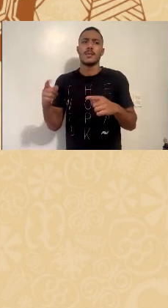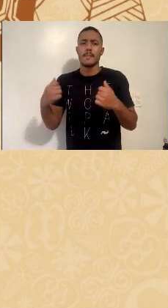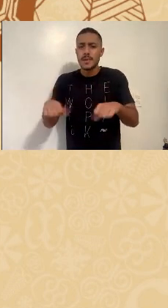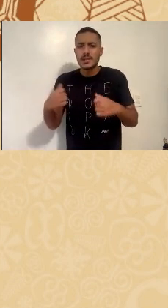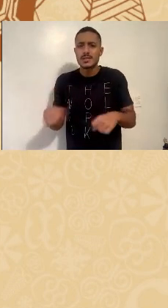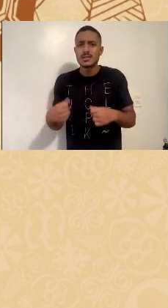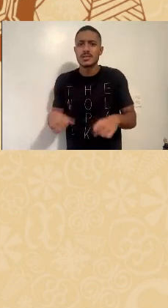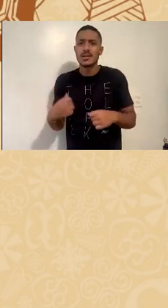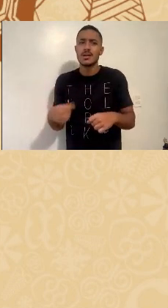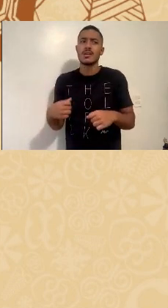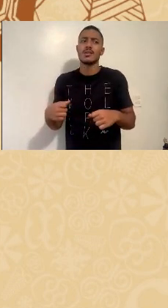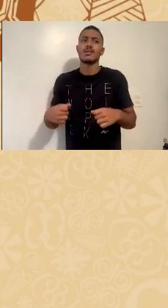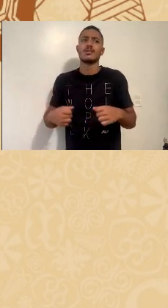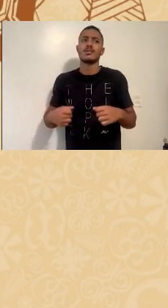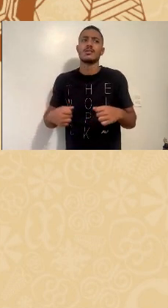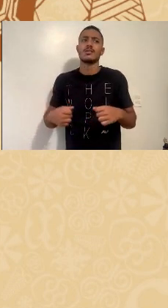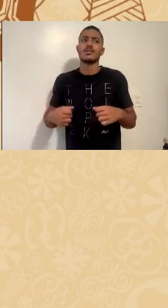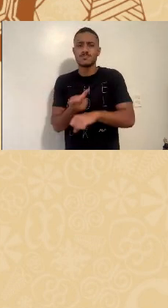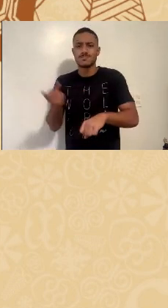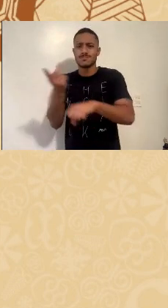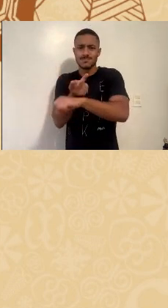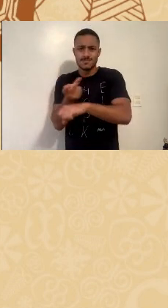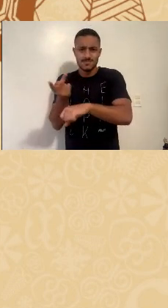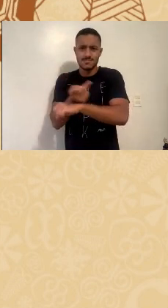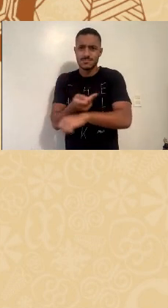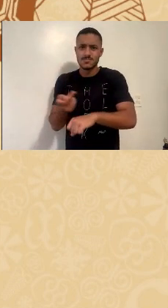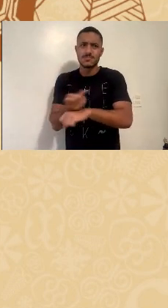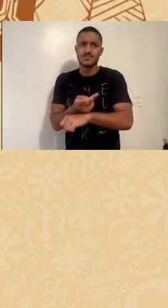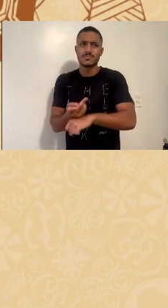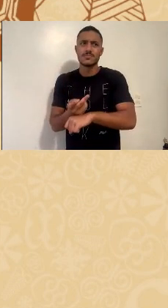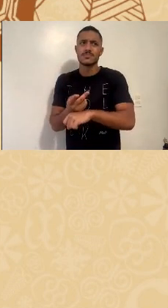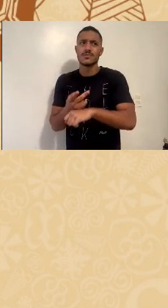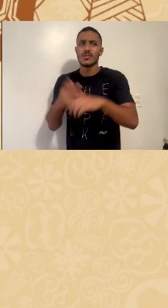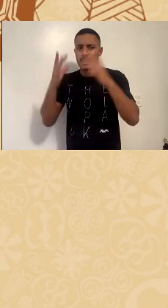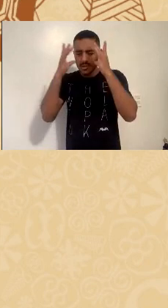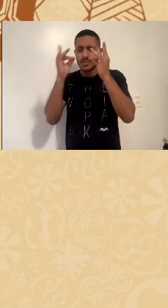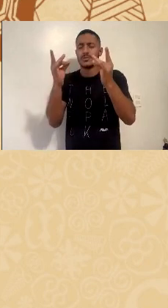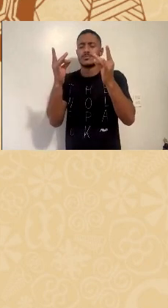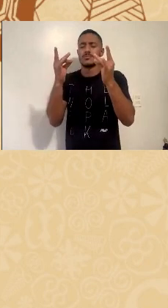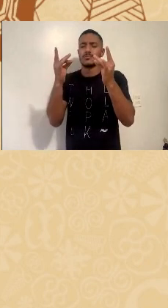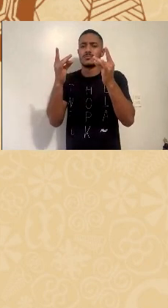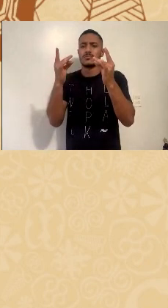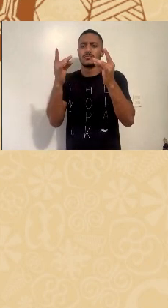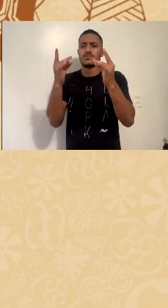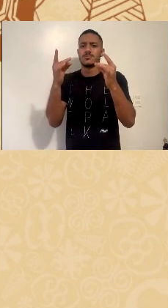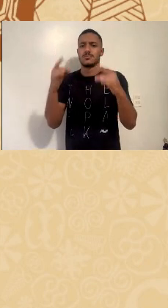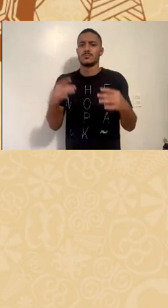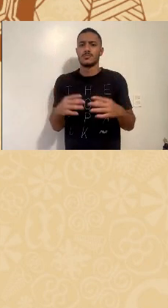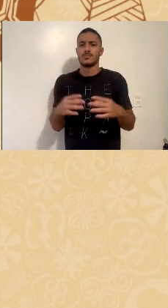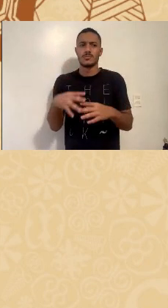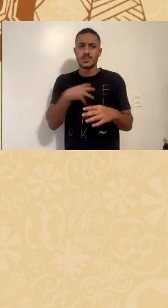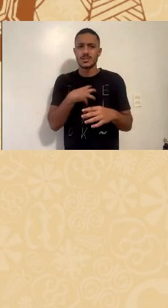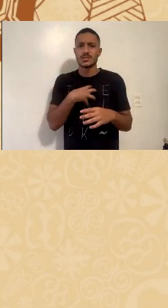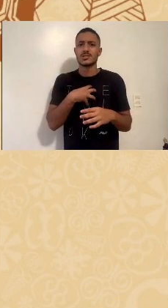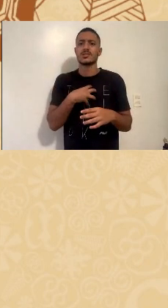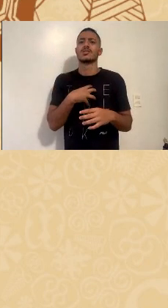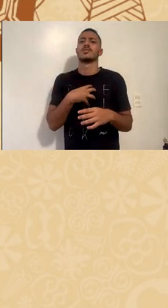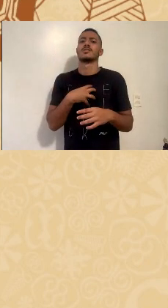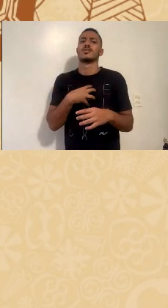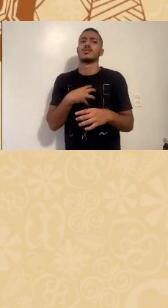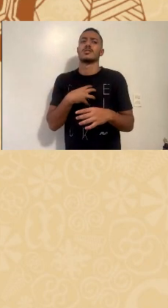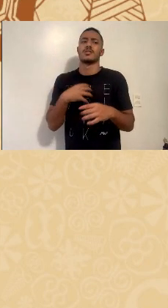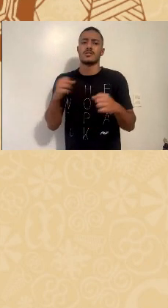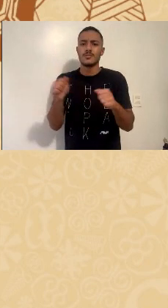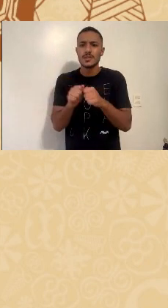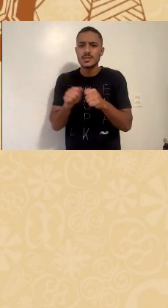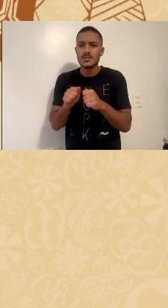e estar atento a posturas antirracistas ou racistas que eu pratico, que acabam, né,